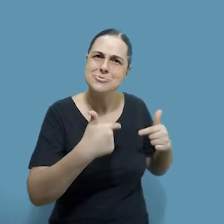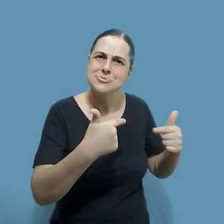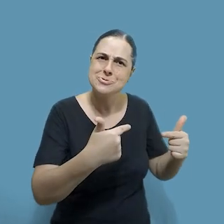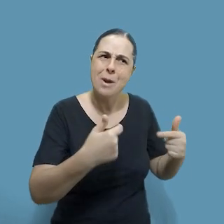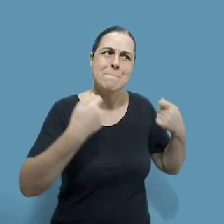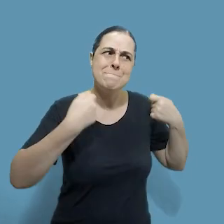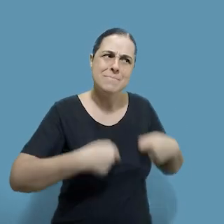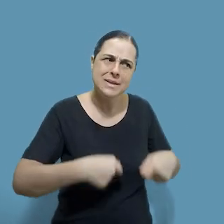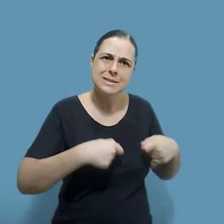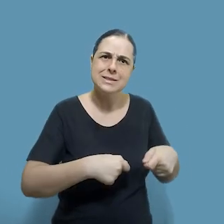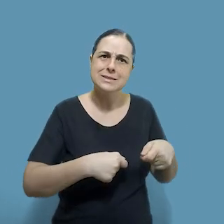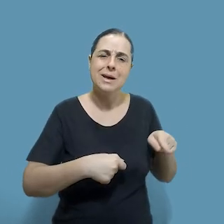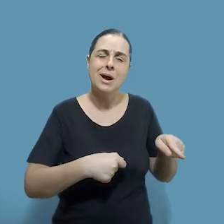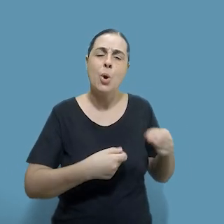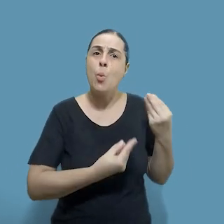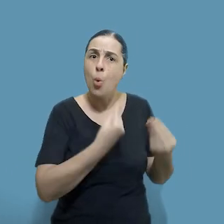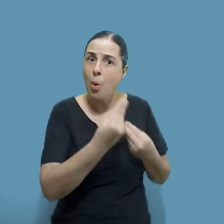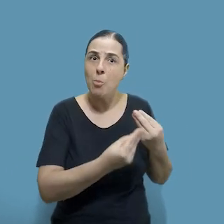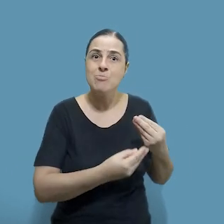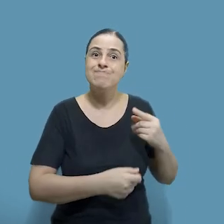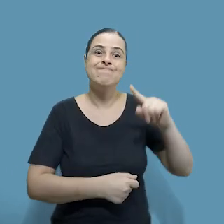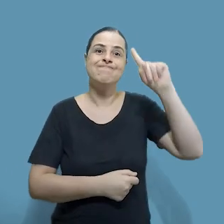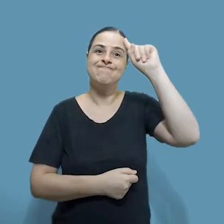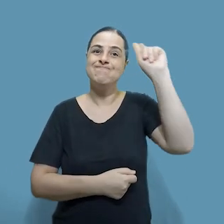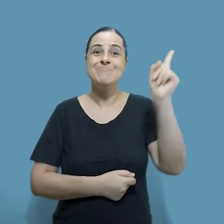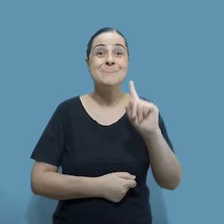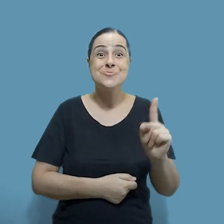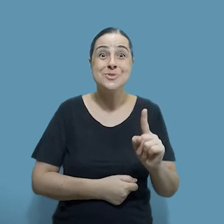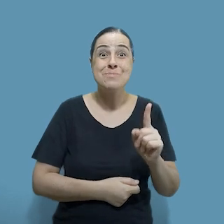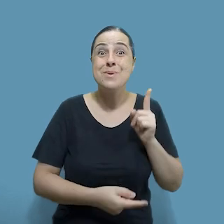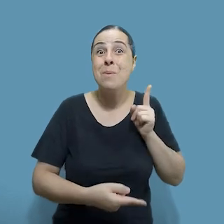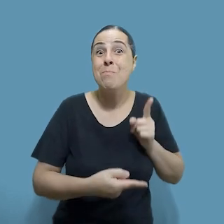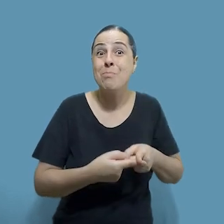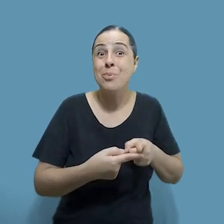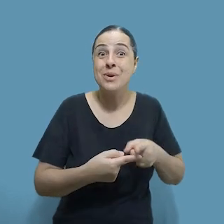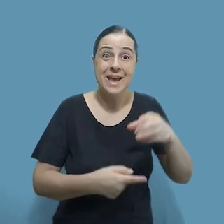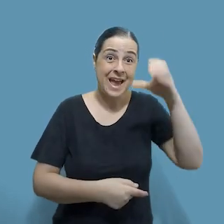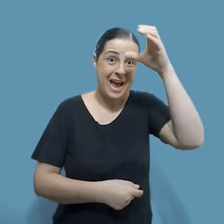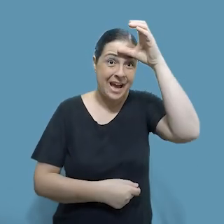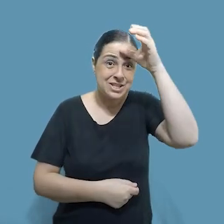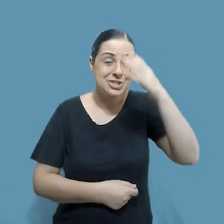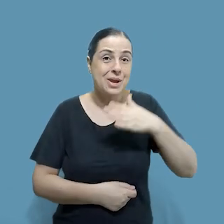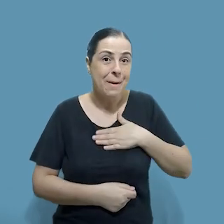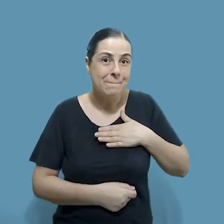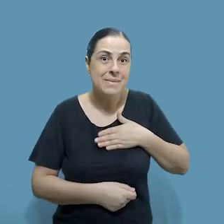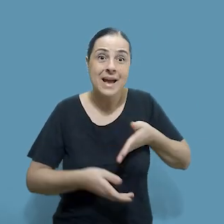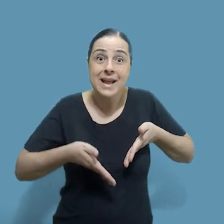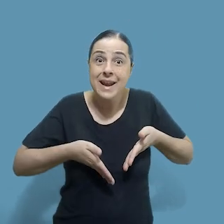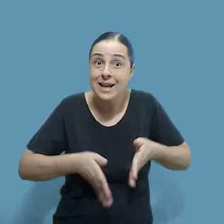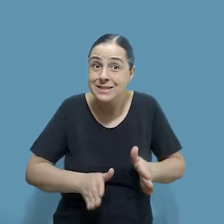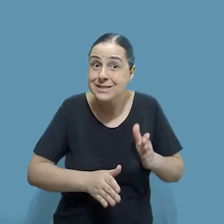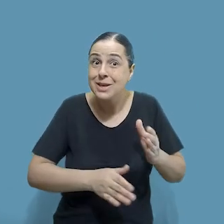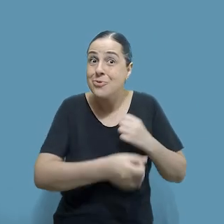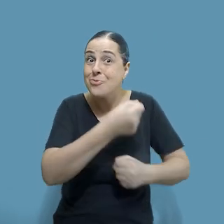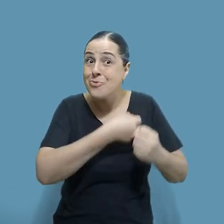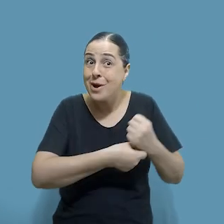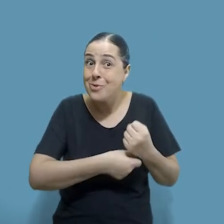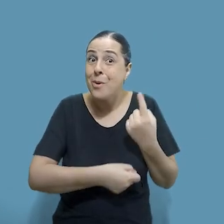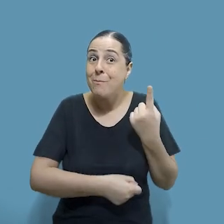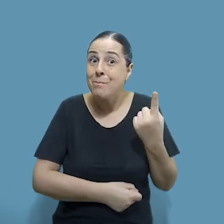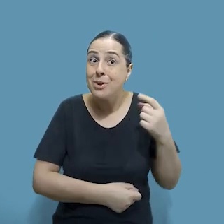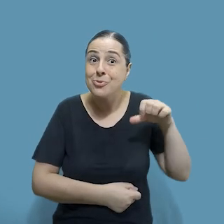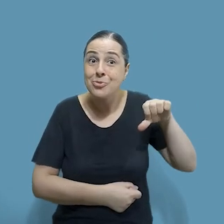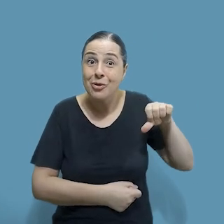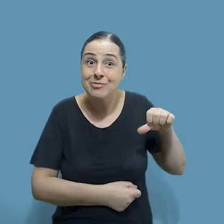Ela não sabia bem como, e era uma época, essa tia nasceu em 1938, então era uma época que a gente